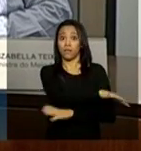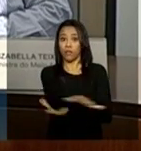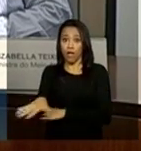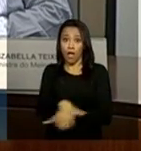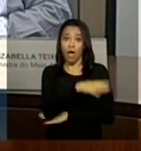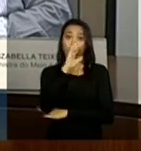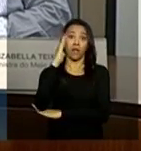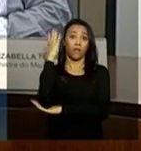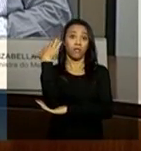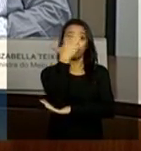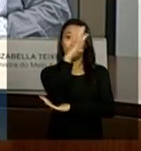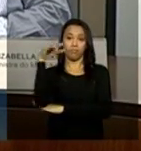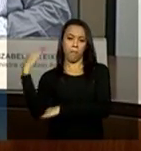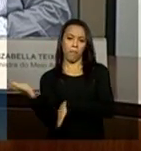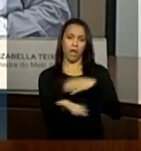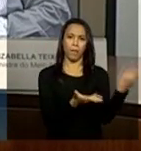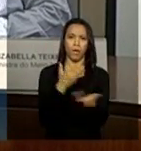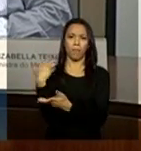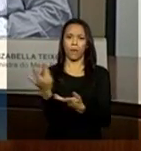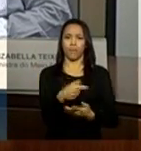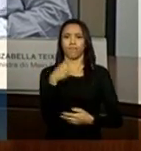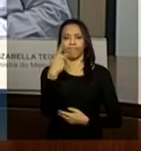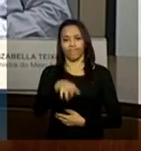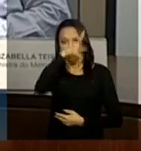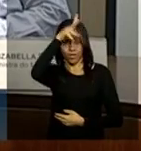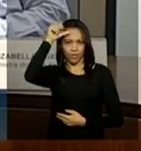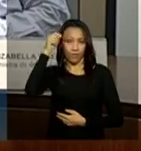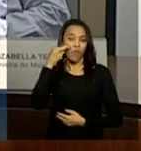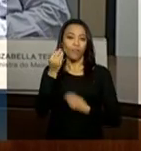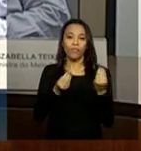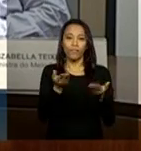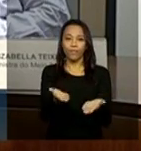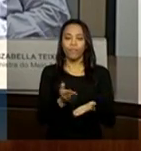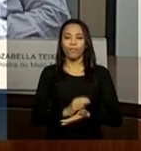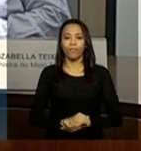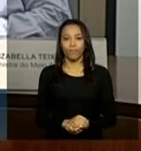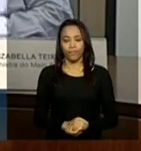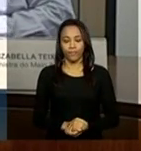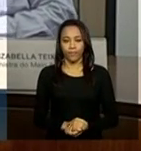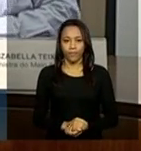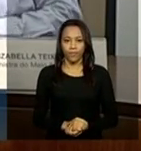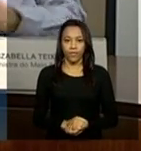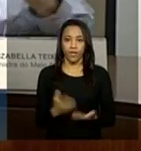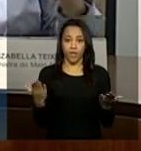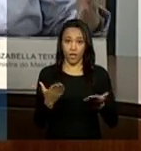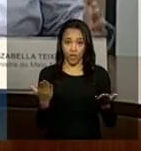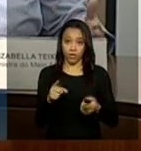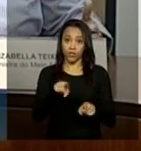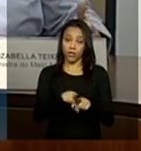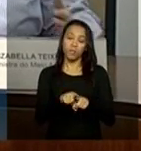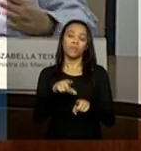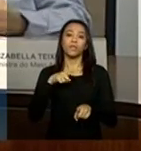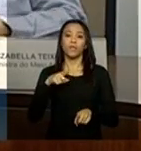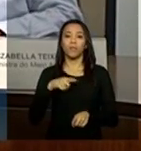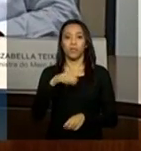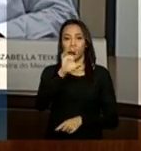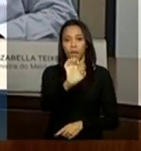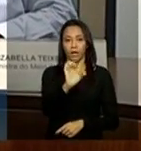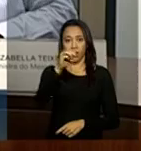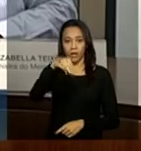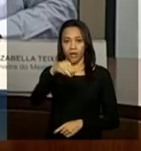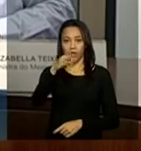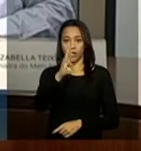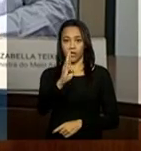Amazônia. Vamos acompanhar essa divulgação. Embrapa, Ministério de Ciência e Tecnologia, por intermédio do INPE, Ministério da Agricultura, por intermédio da Embrapa e o Ministério do Meio